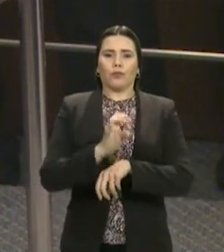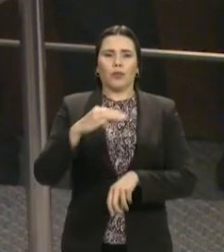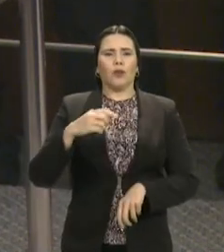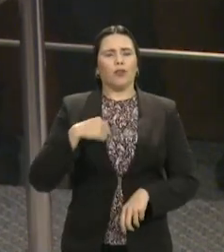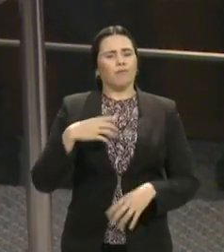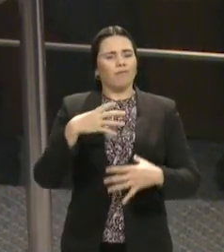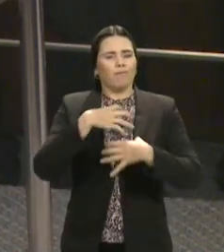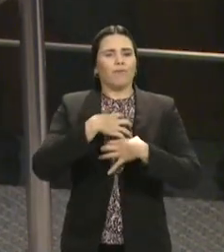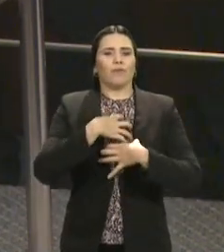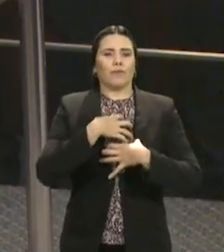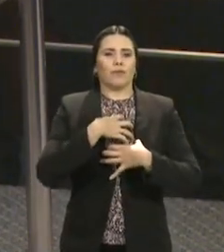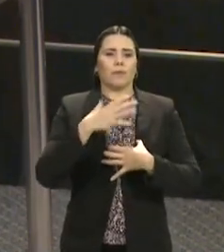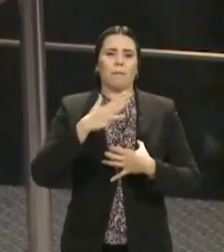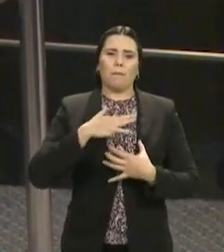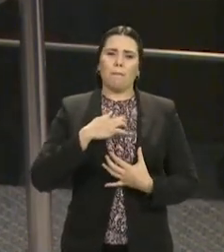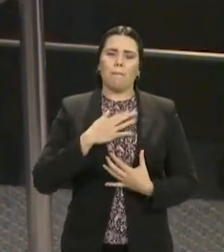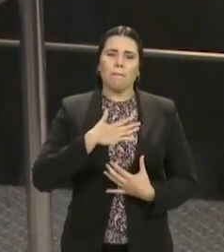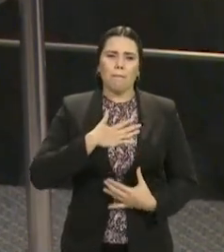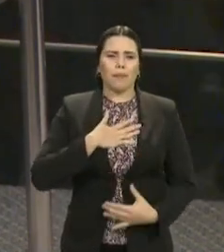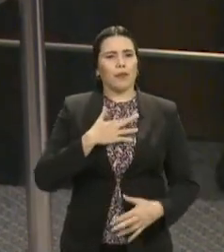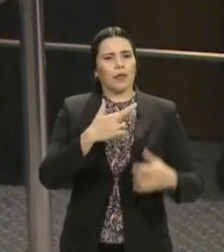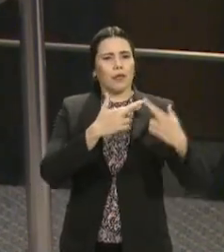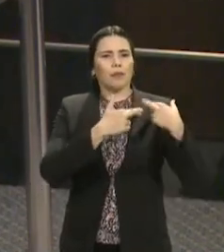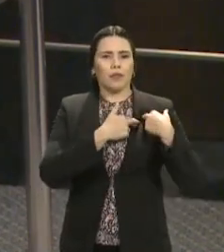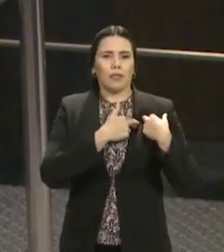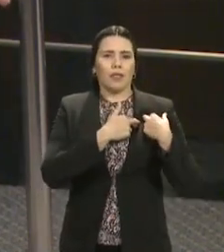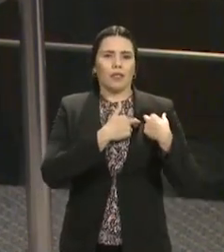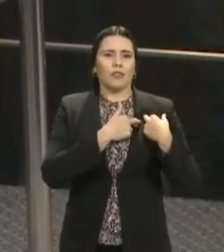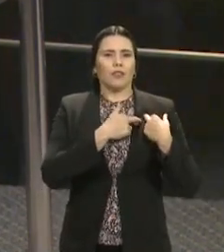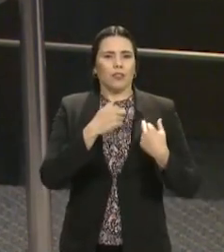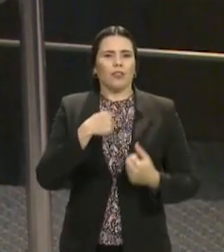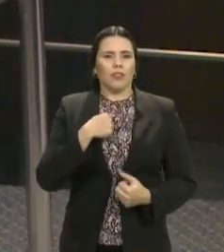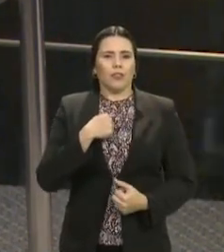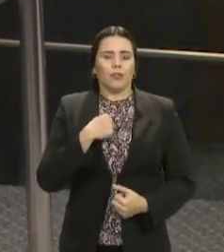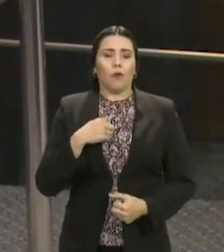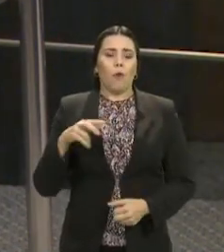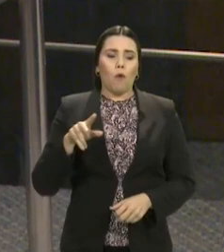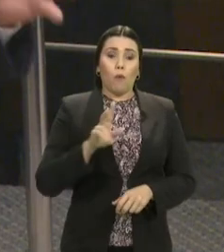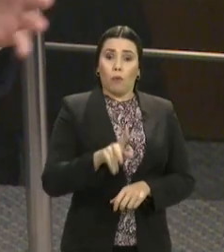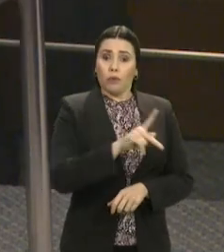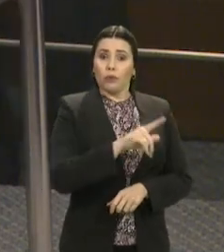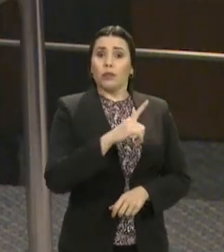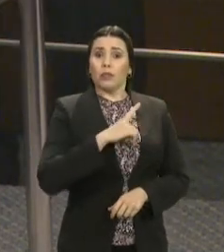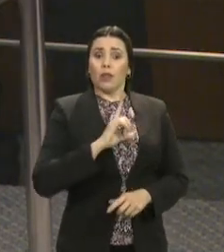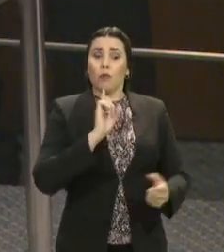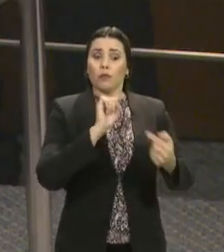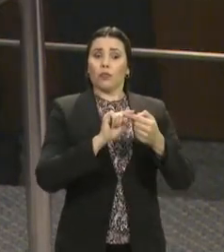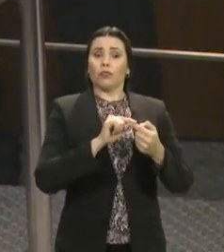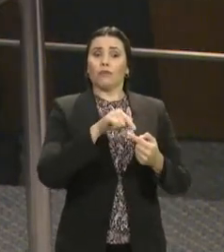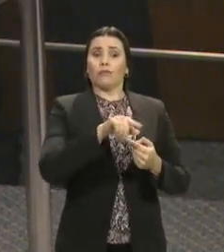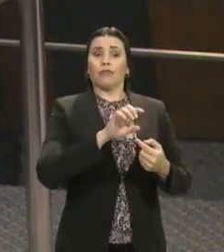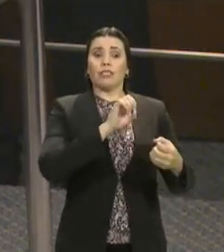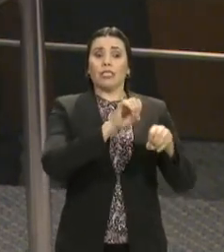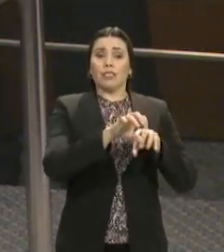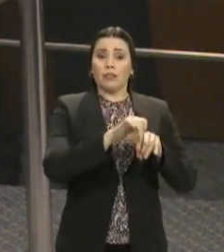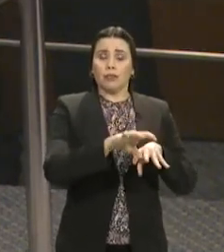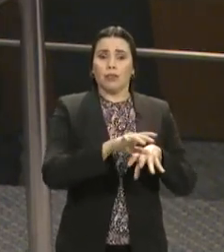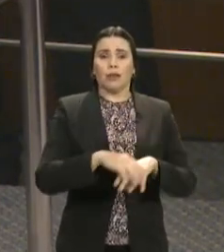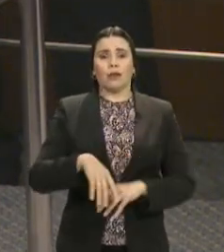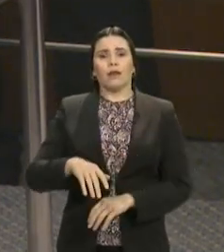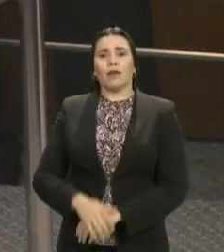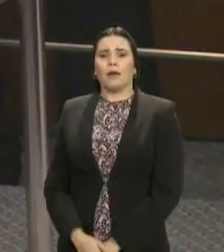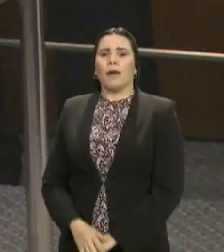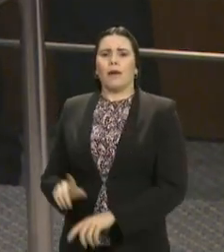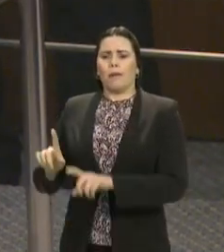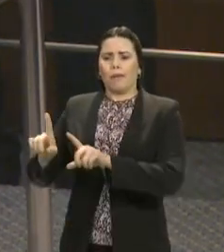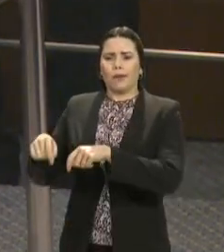missão. Na vida, todos nós temos uma missão. O professor tem a missão de ensinar. O agrônomo, o produtor rural,